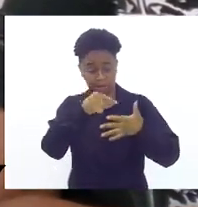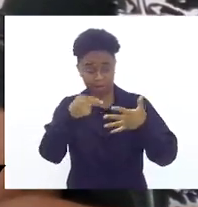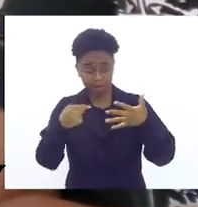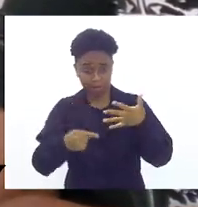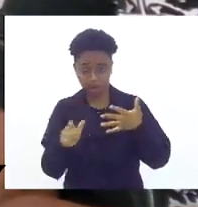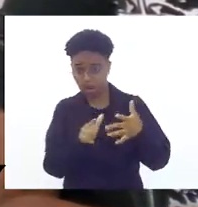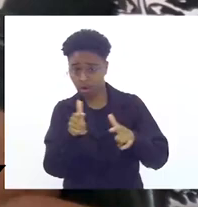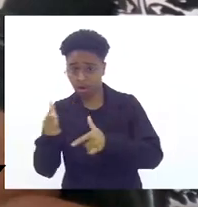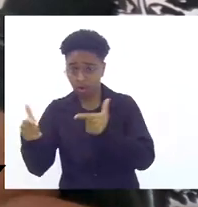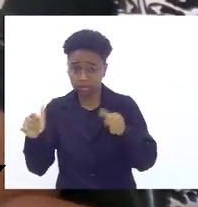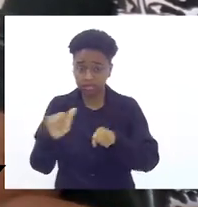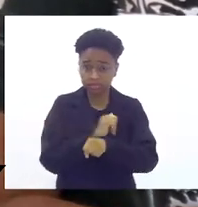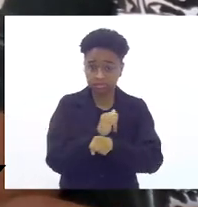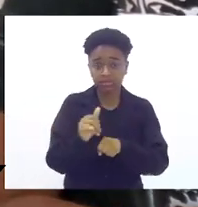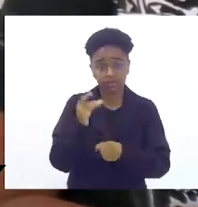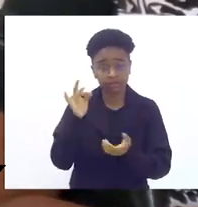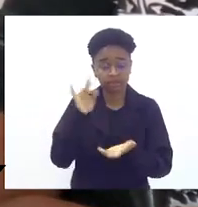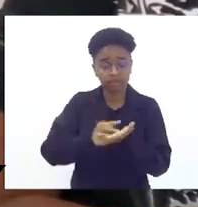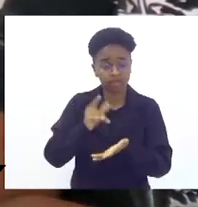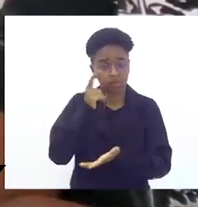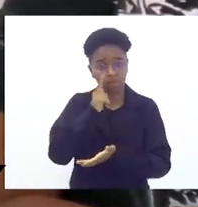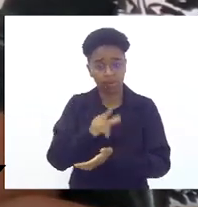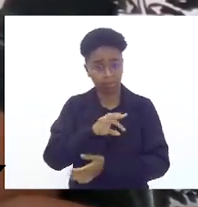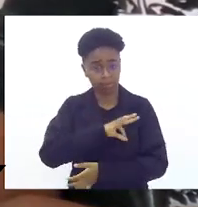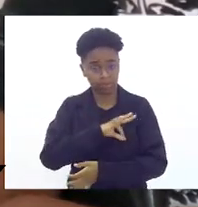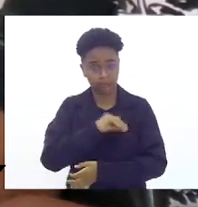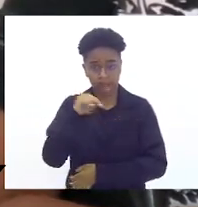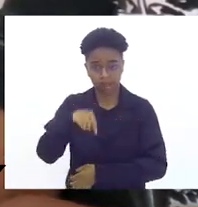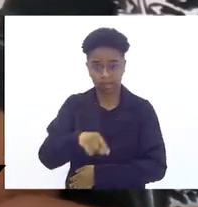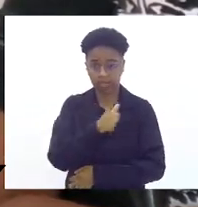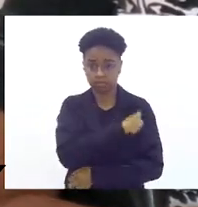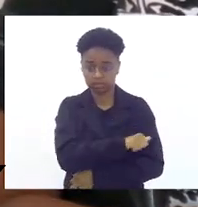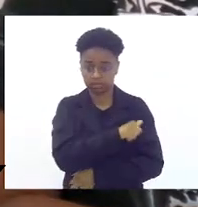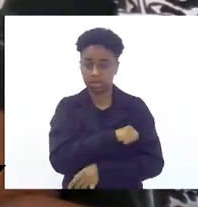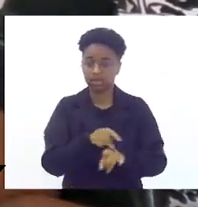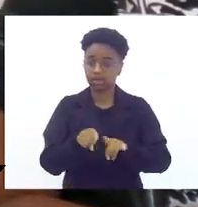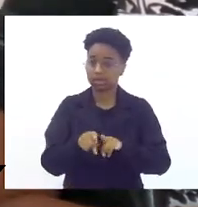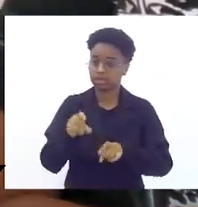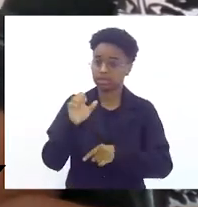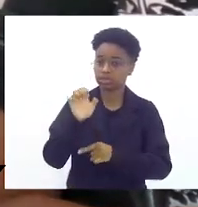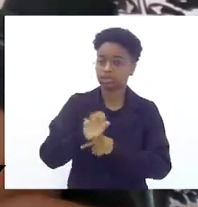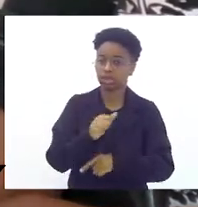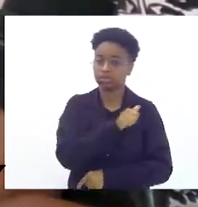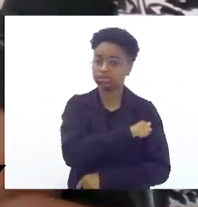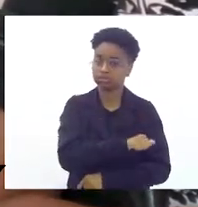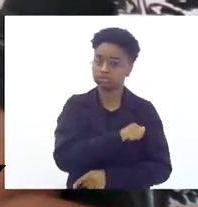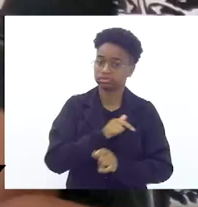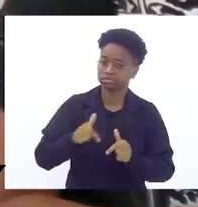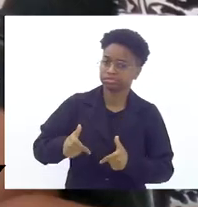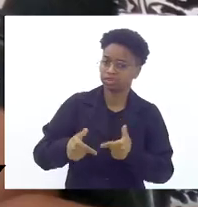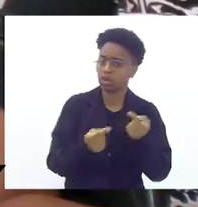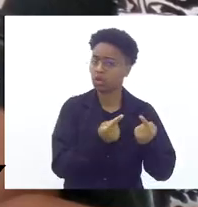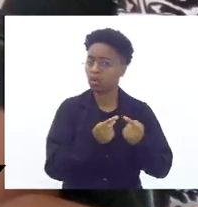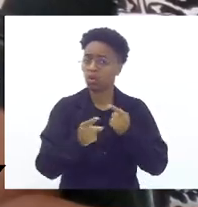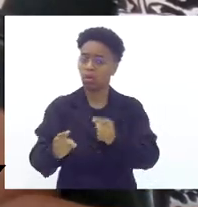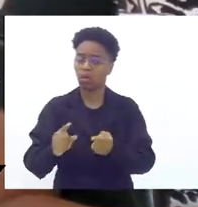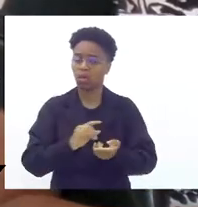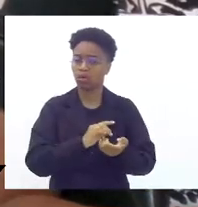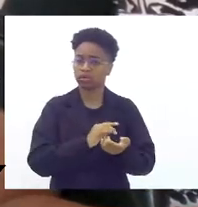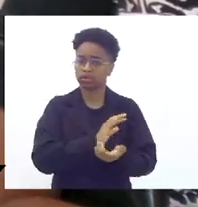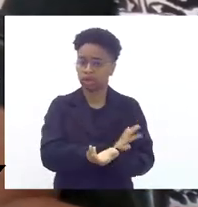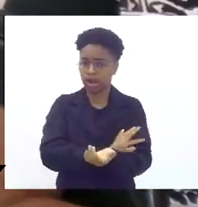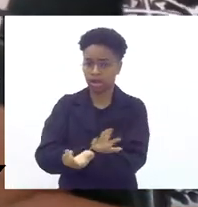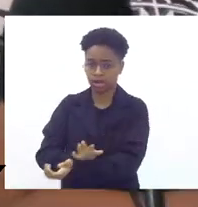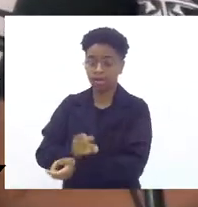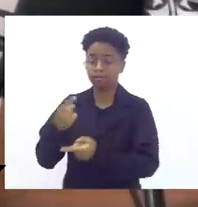deputados e deputadas que garantam que a polícia do Rio de Janeiro e o estado do Rio de Janeiro vai enfrentar o racismo porque